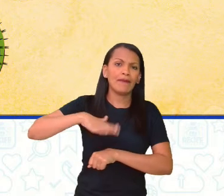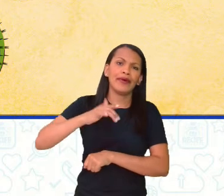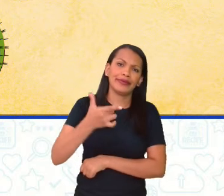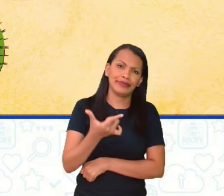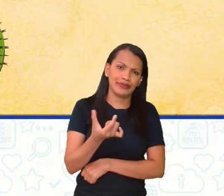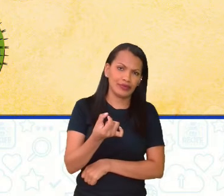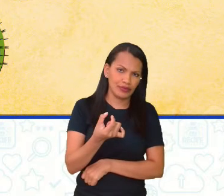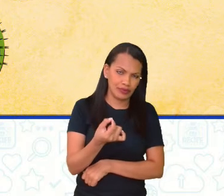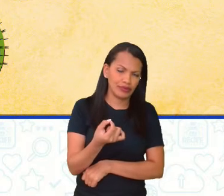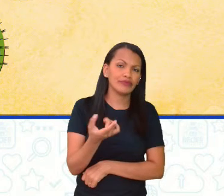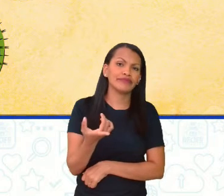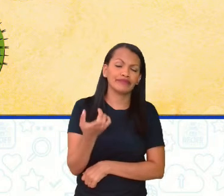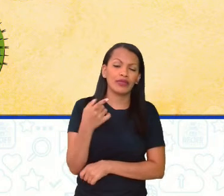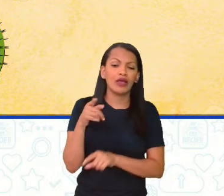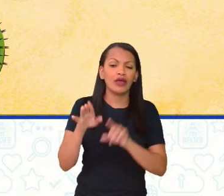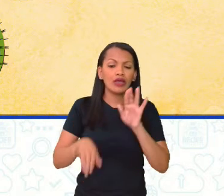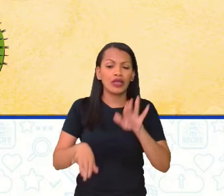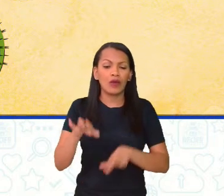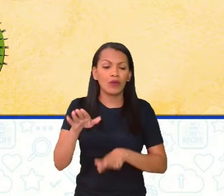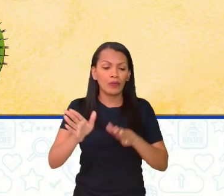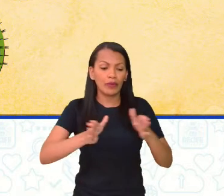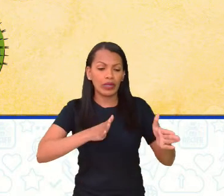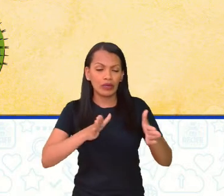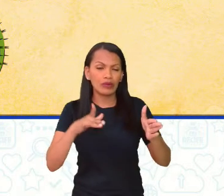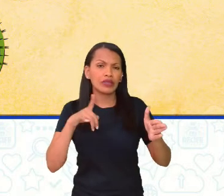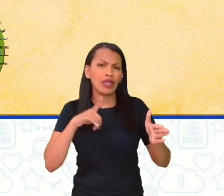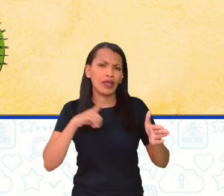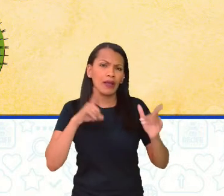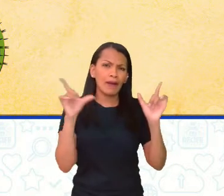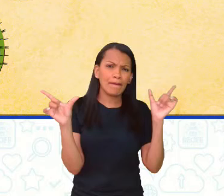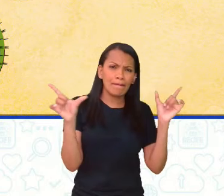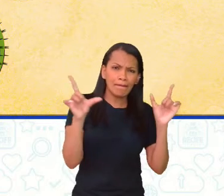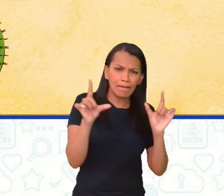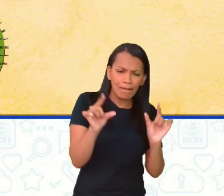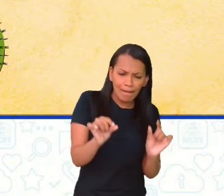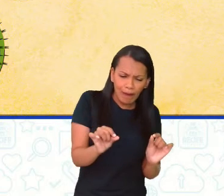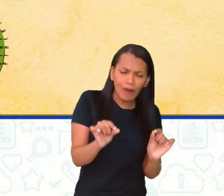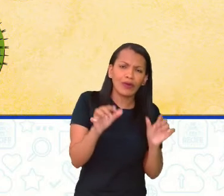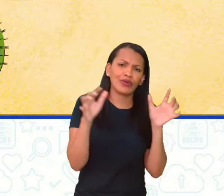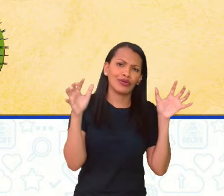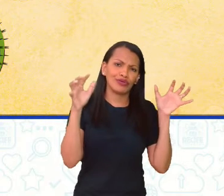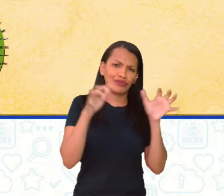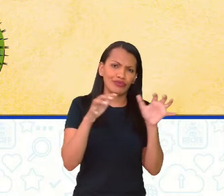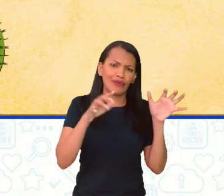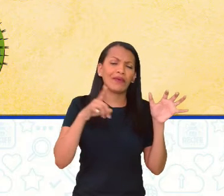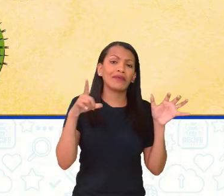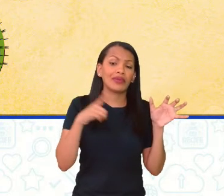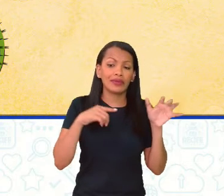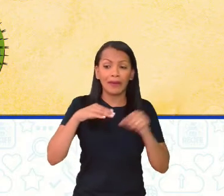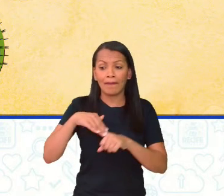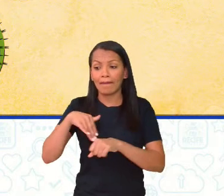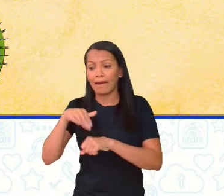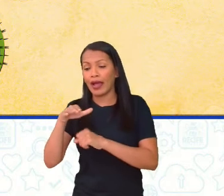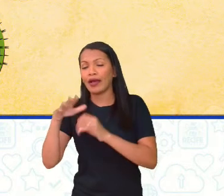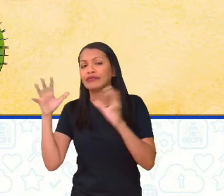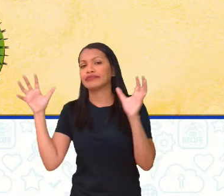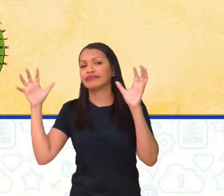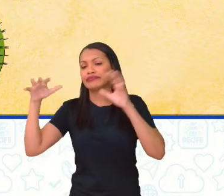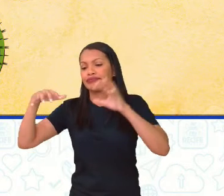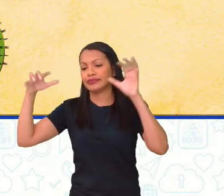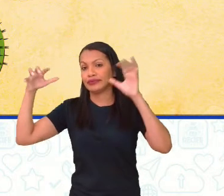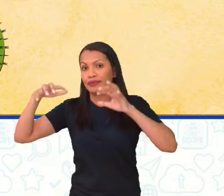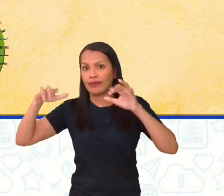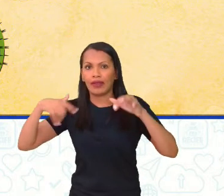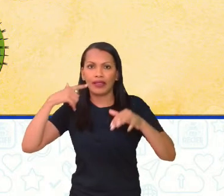sucessivamente, né, com menos quantidade de chuva. Então, um maior período com menor quantidade de chuva. E isso, se